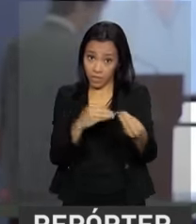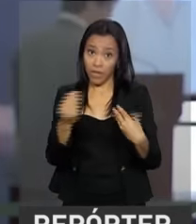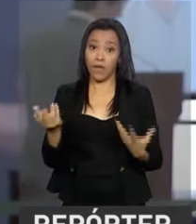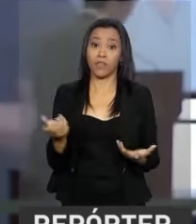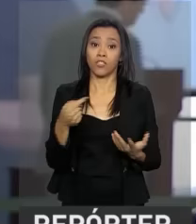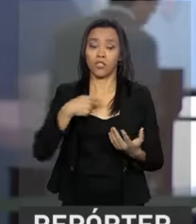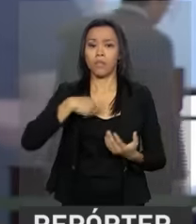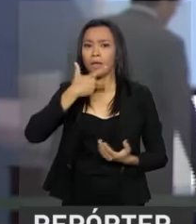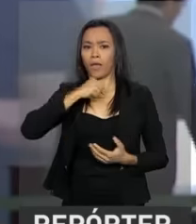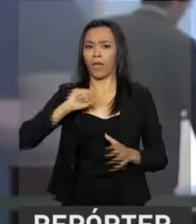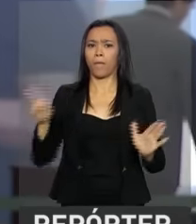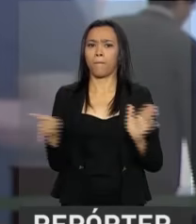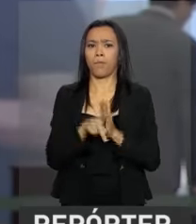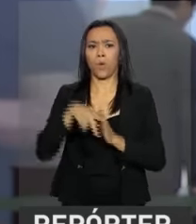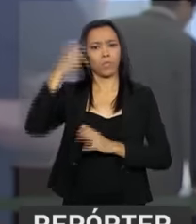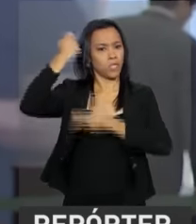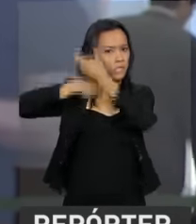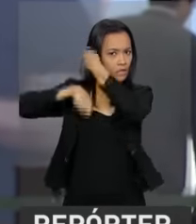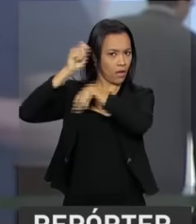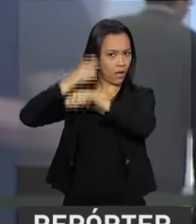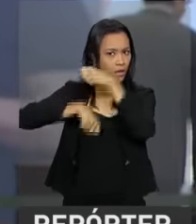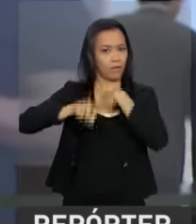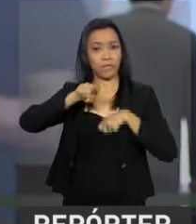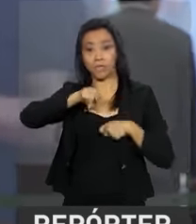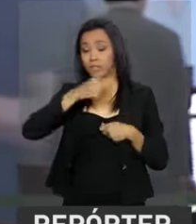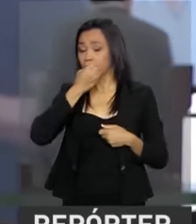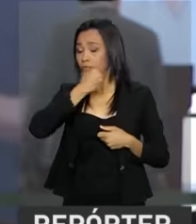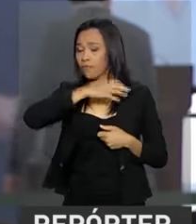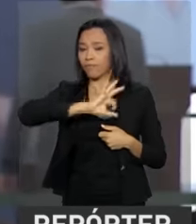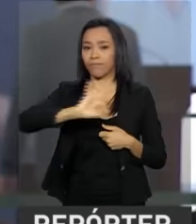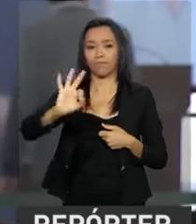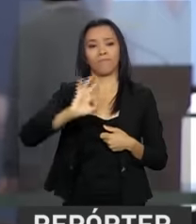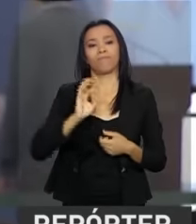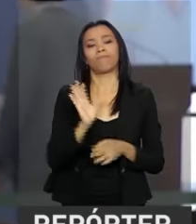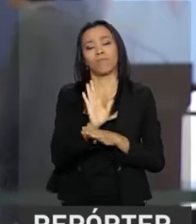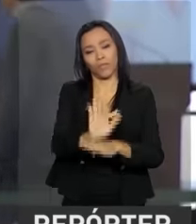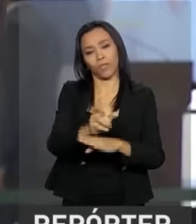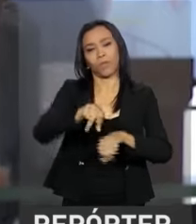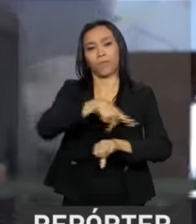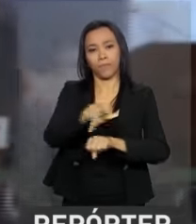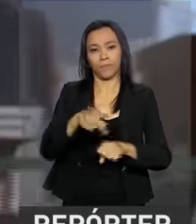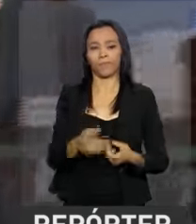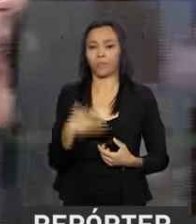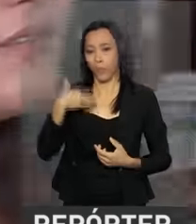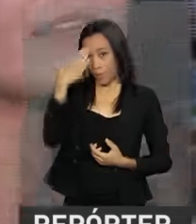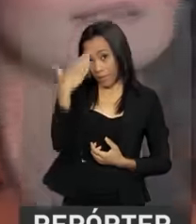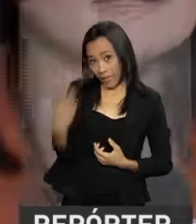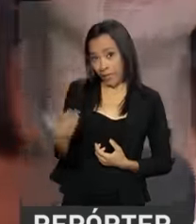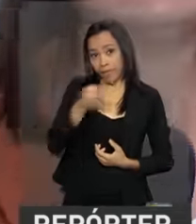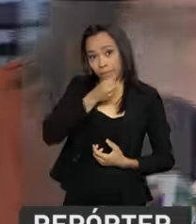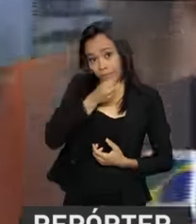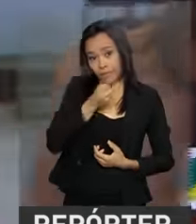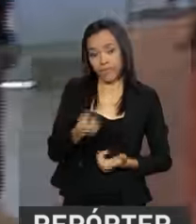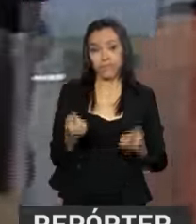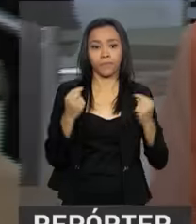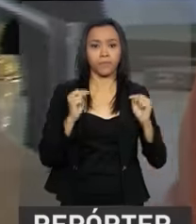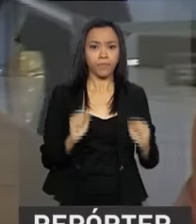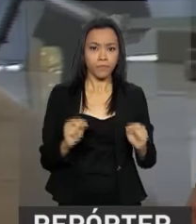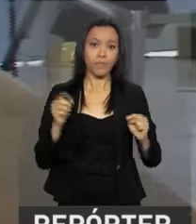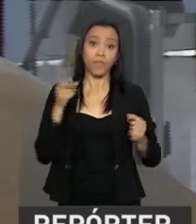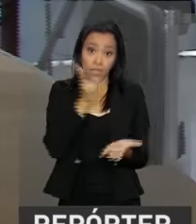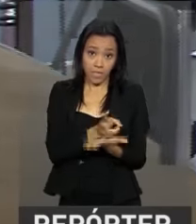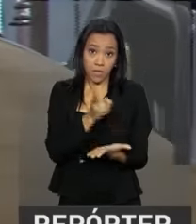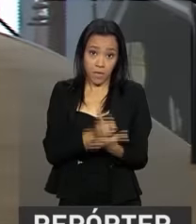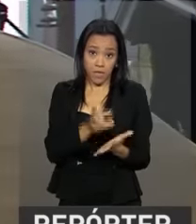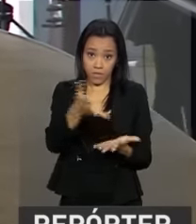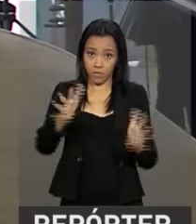dono de salão, profissional, parceiro, é uma grande evolução para o nosso país. Obrigada, Hélio, pela sua entrevista. E nessa mesma